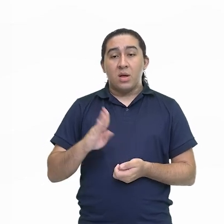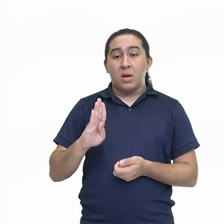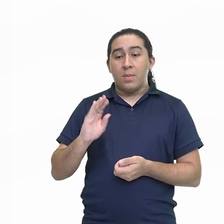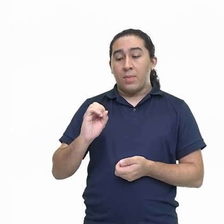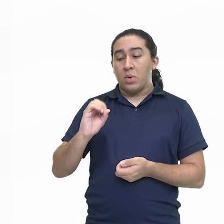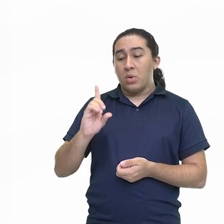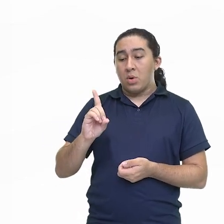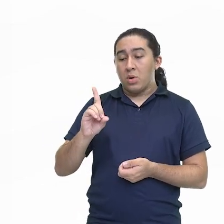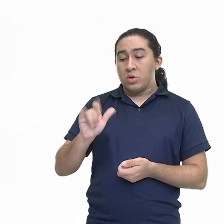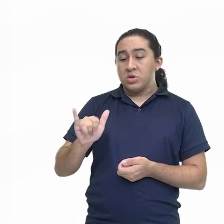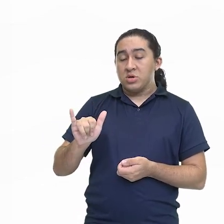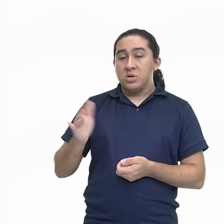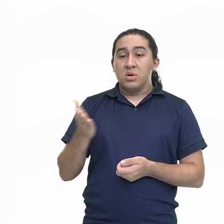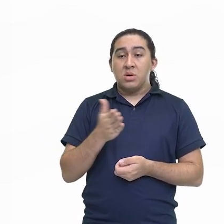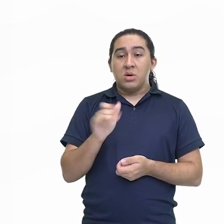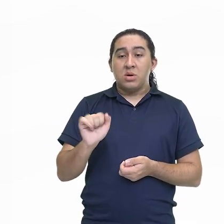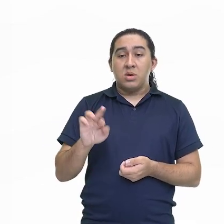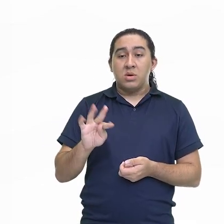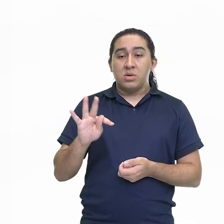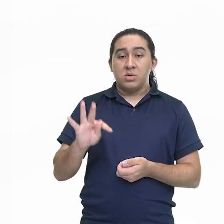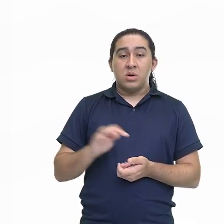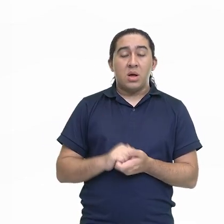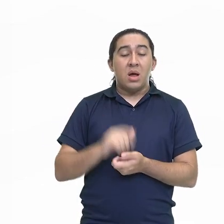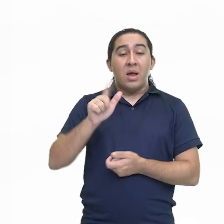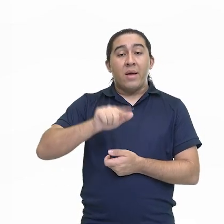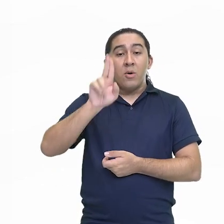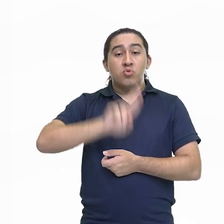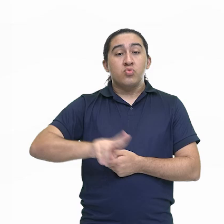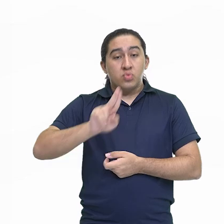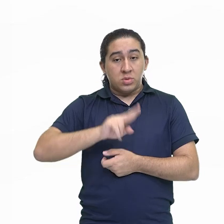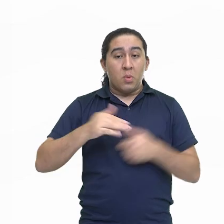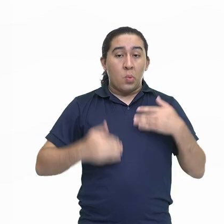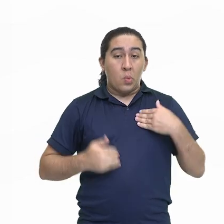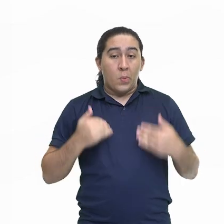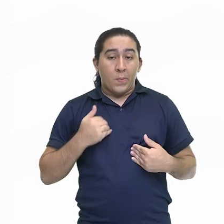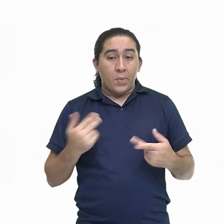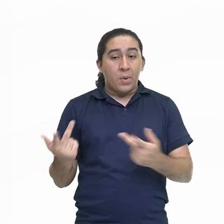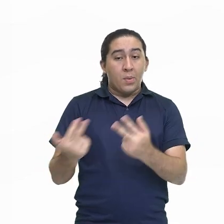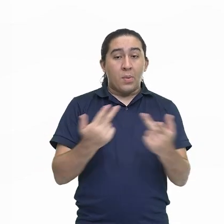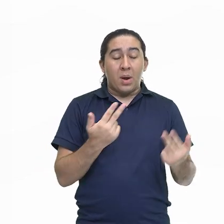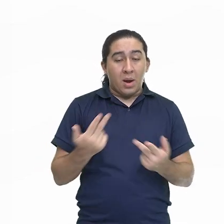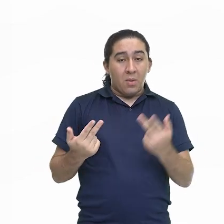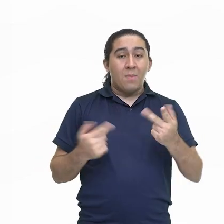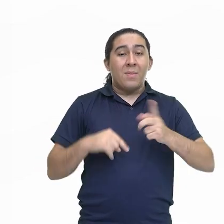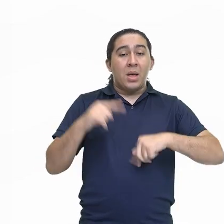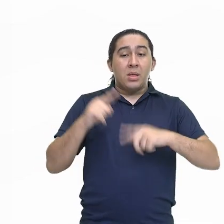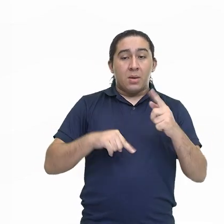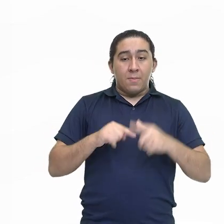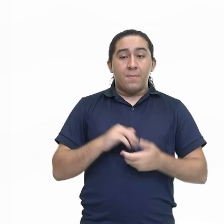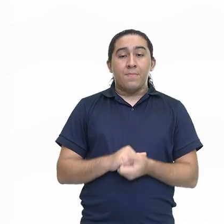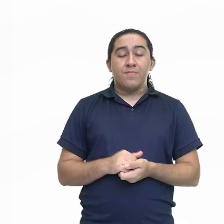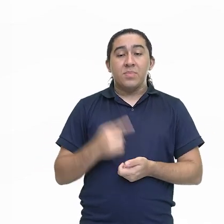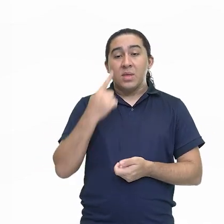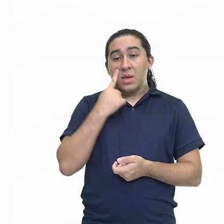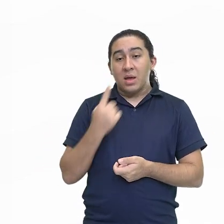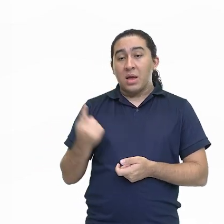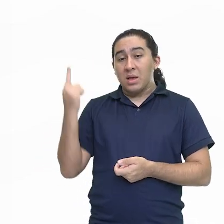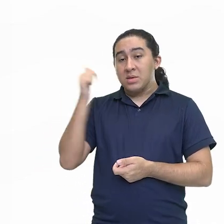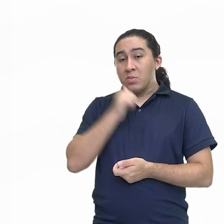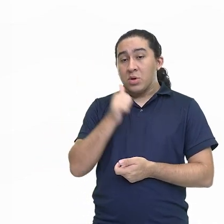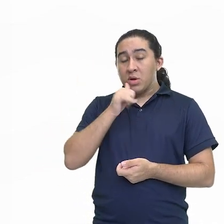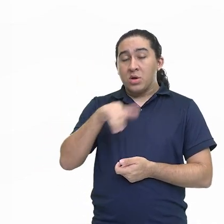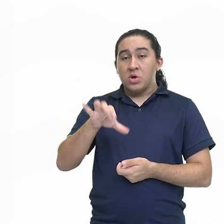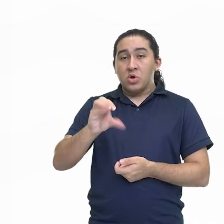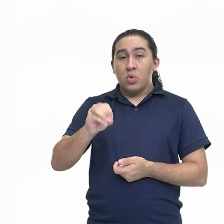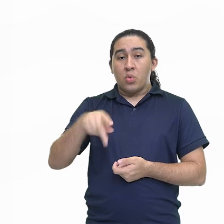o corpo enquanto matéria, que aconteceu com a Yoko Ono, que é a esposa de John Lennon, foi a esposa de John Lennon.